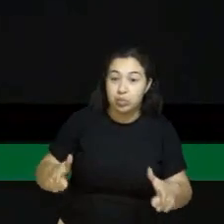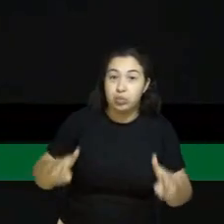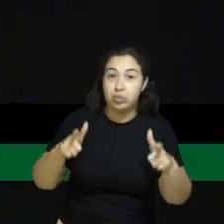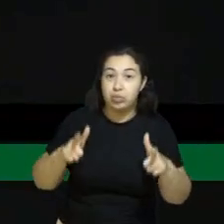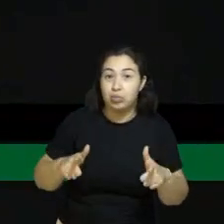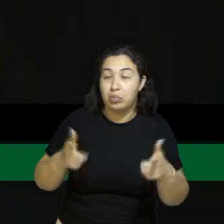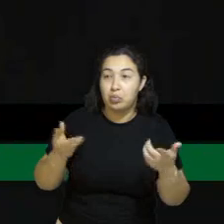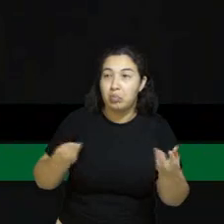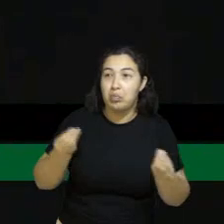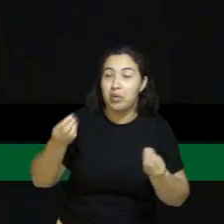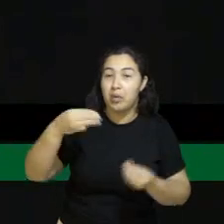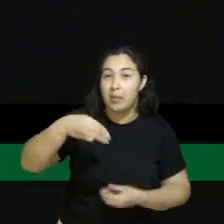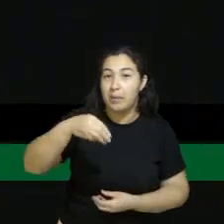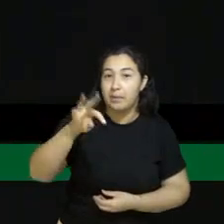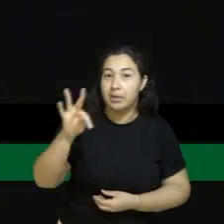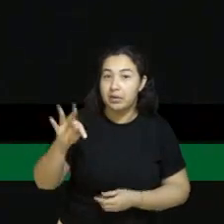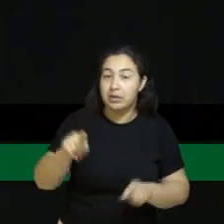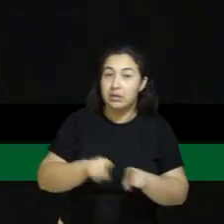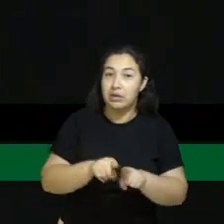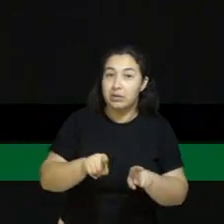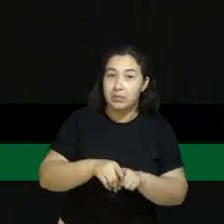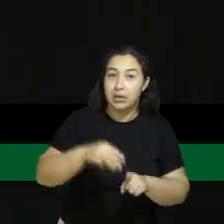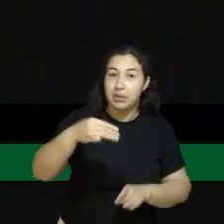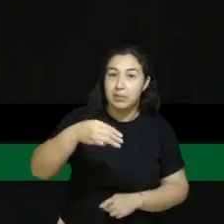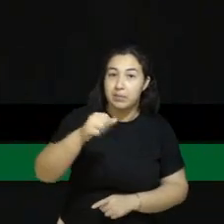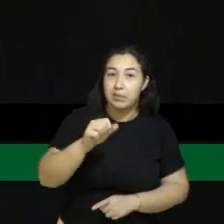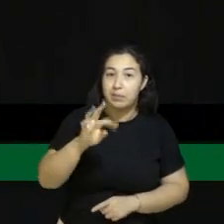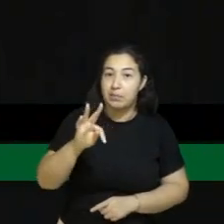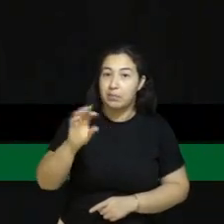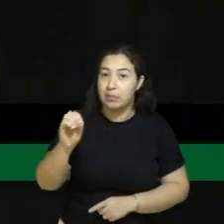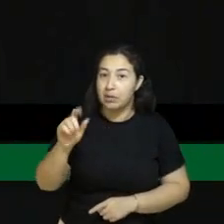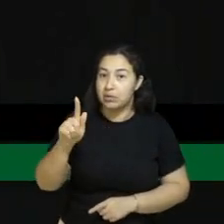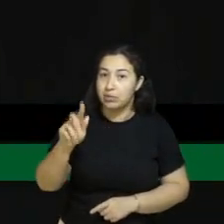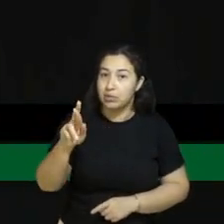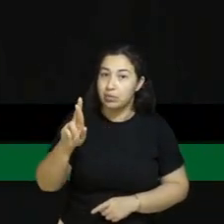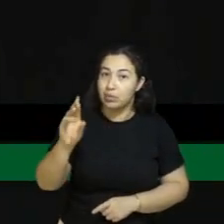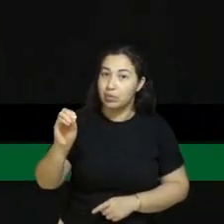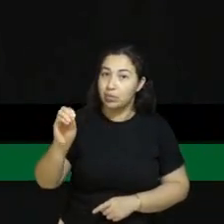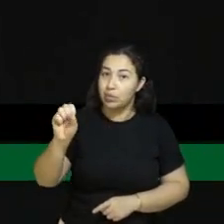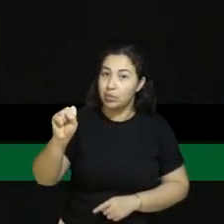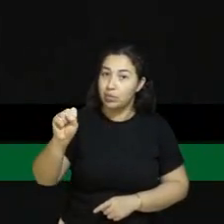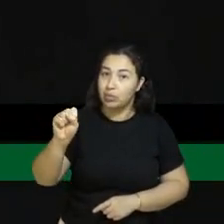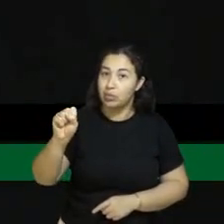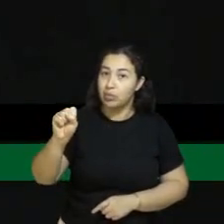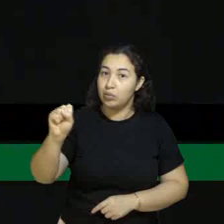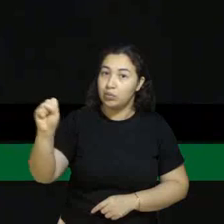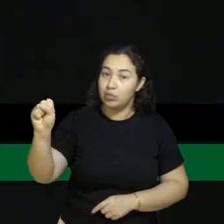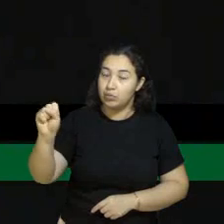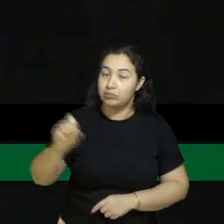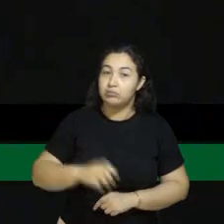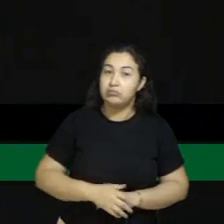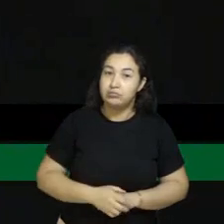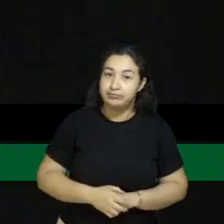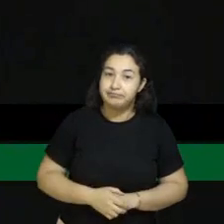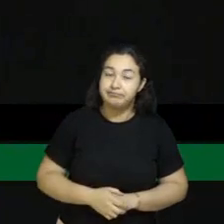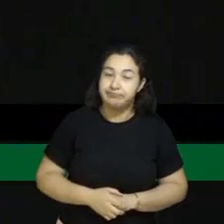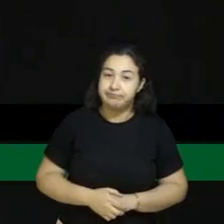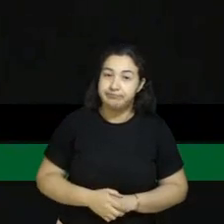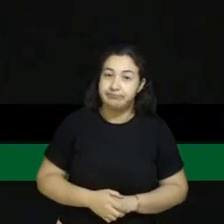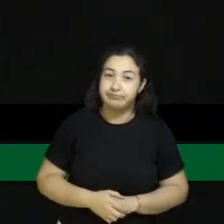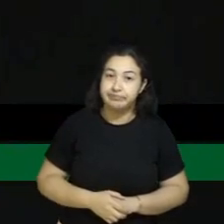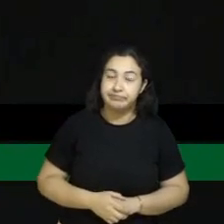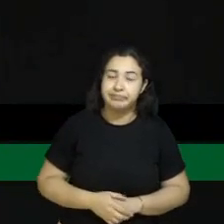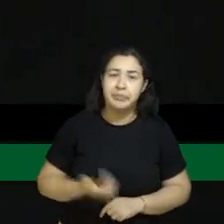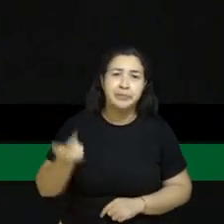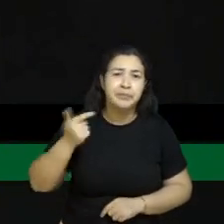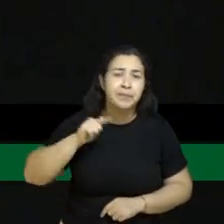Sul e Mato Grosso. E nesse cenário é importante destacar um fator característico